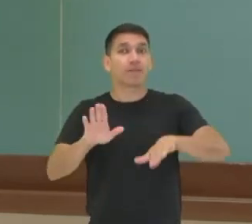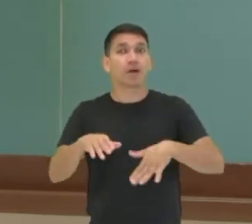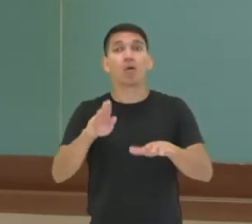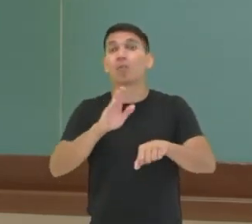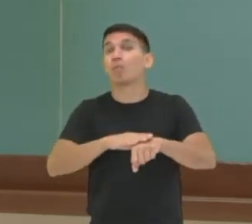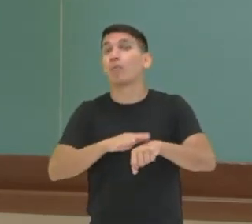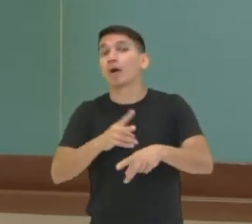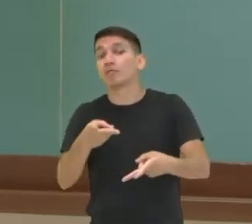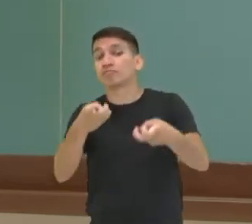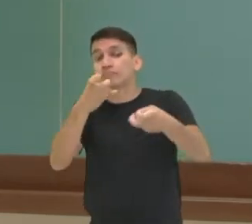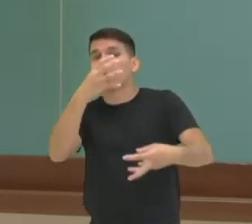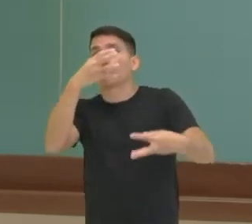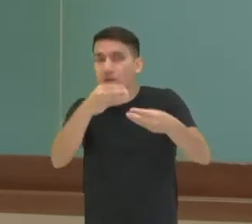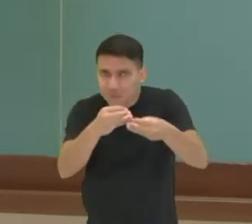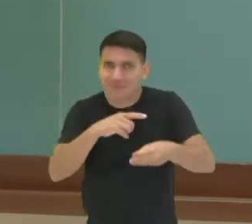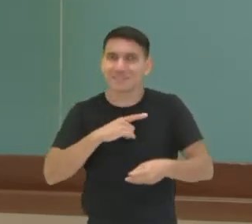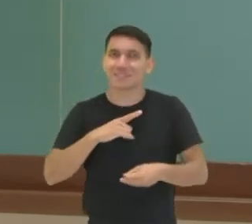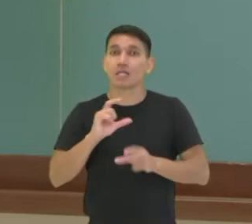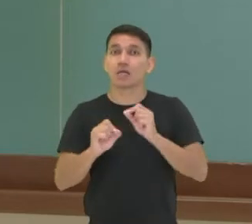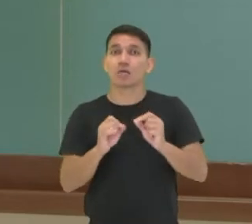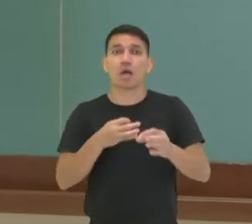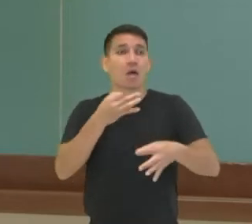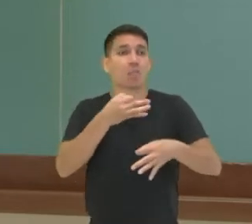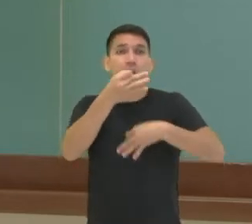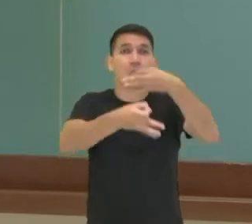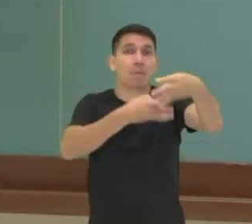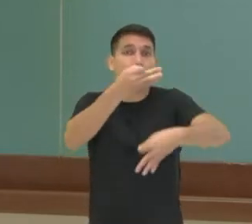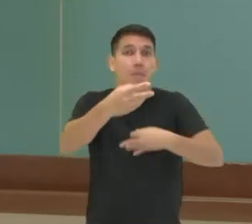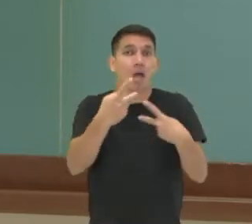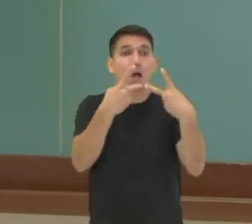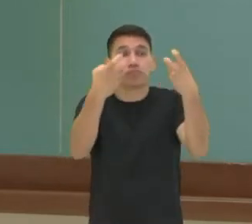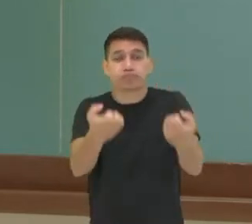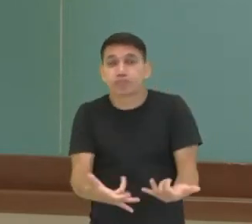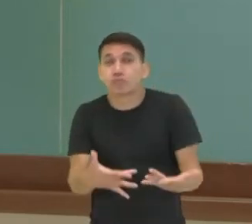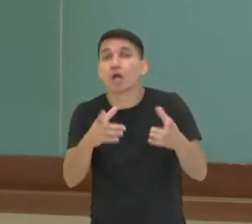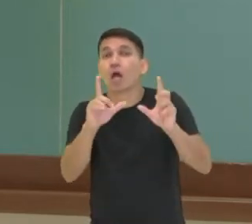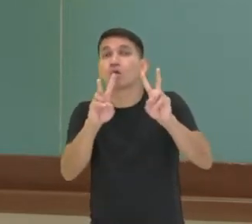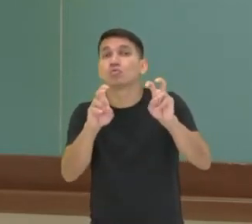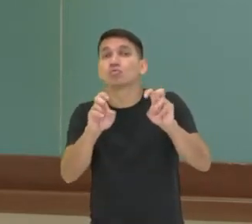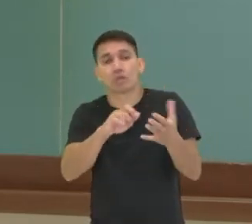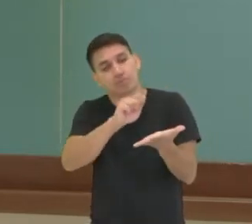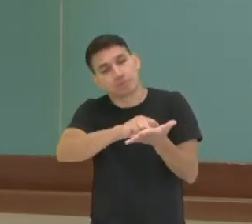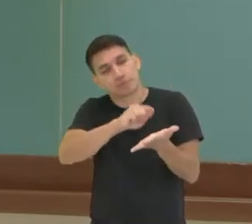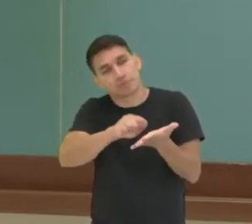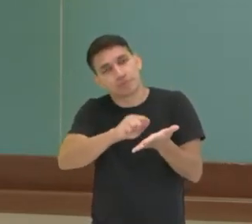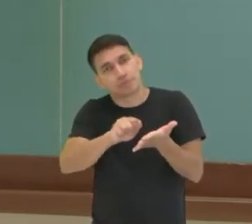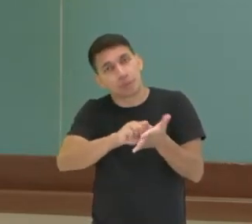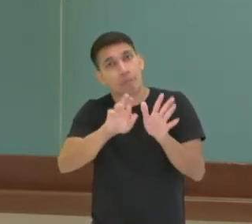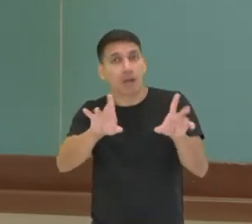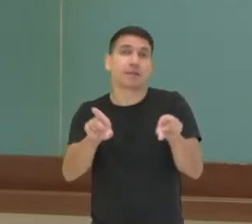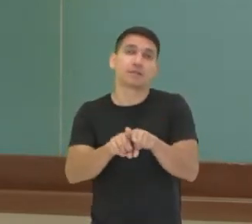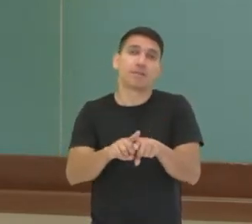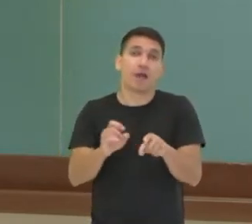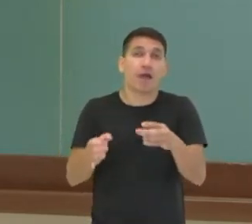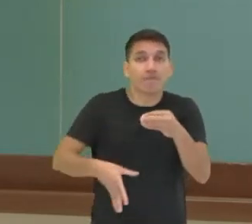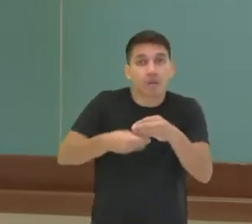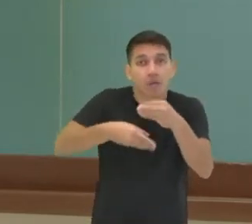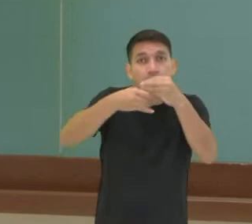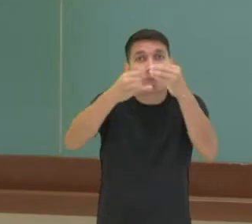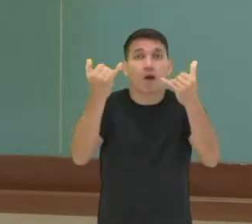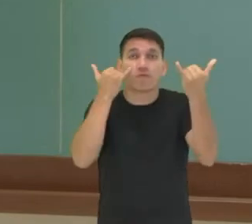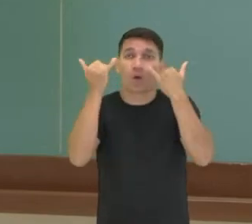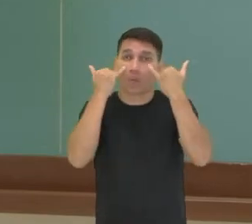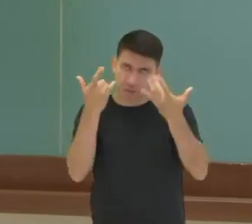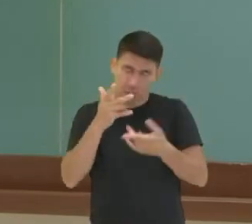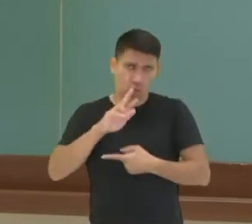nós temos esses comentários, de uma forma escrita, mas também outras informações, não apenas